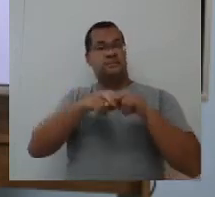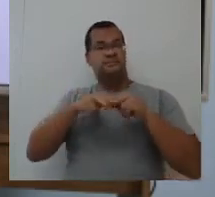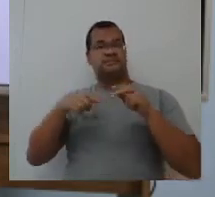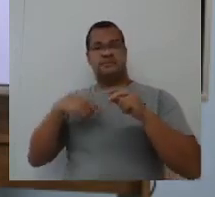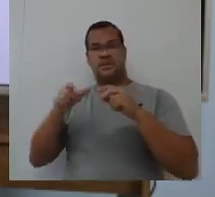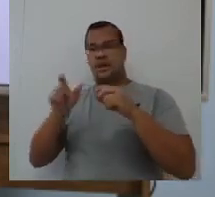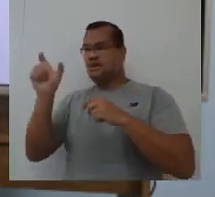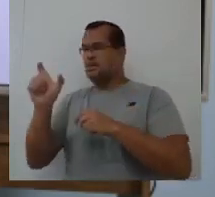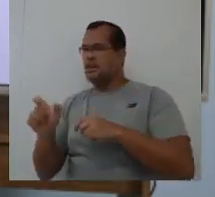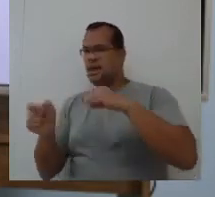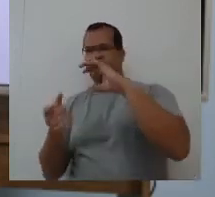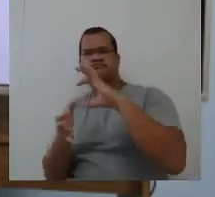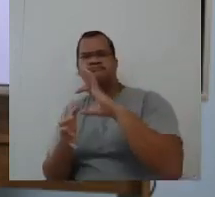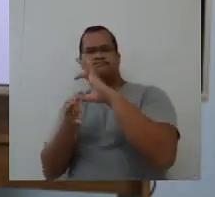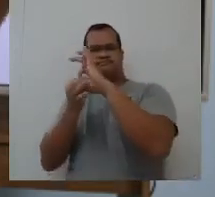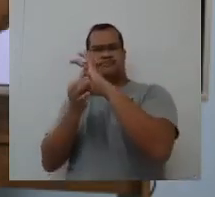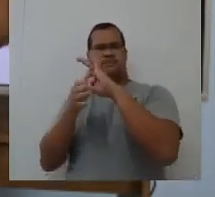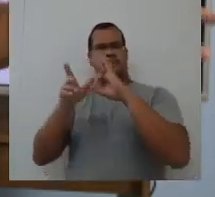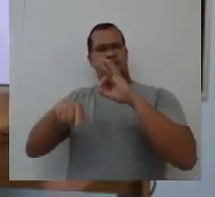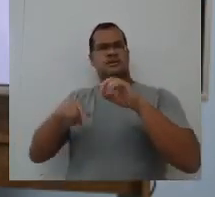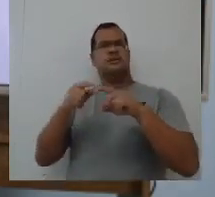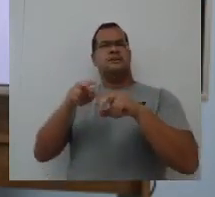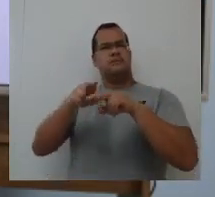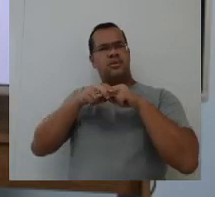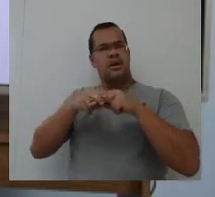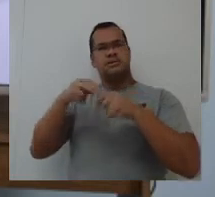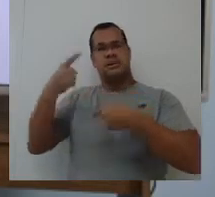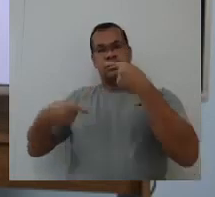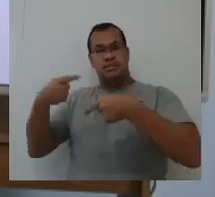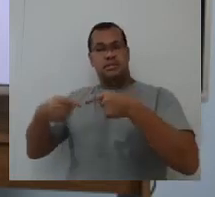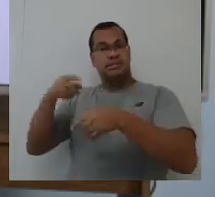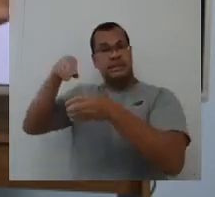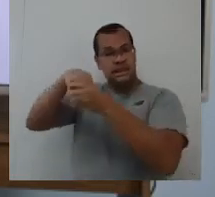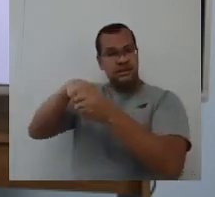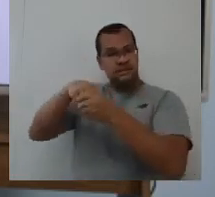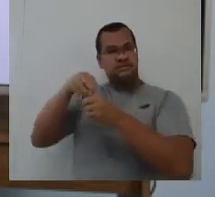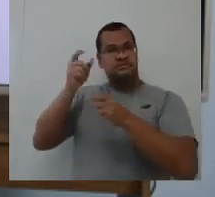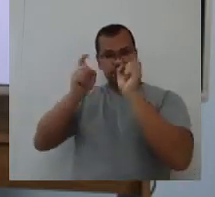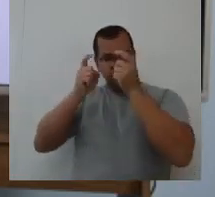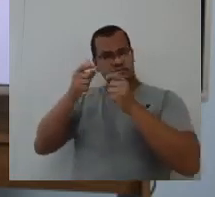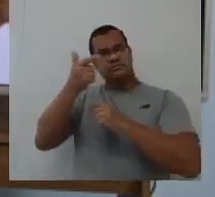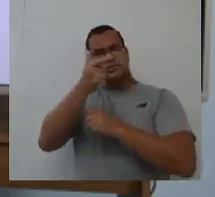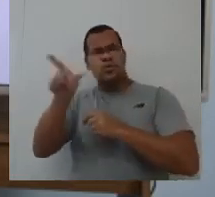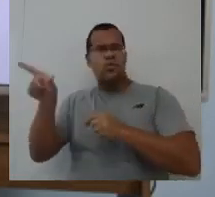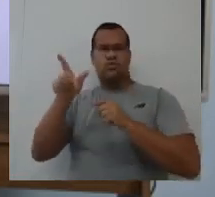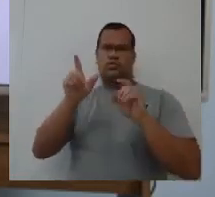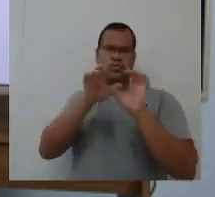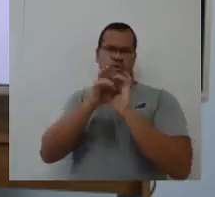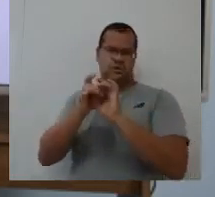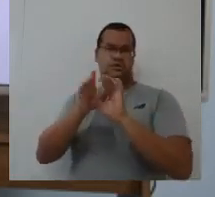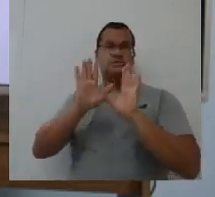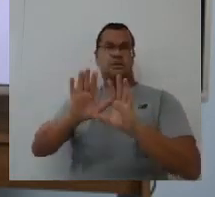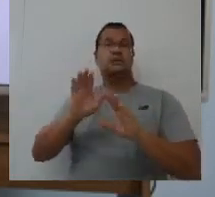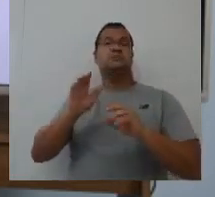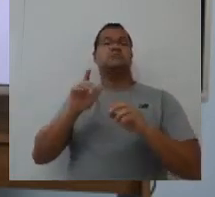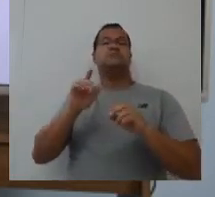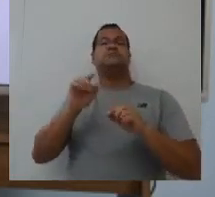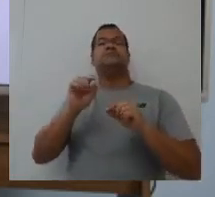se dá aí em 1871, por conflitos próprios que a gente discute em outros momentos das nossas aulas. Este fato